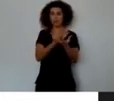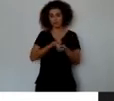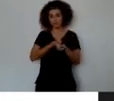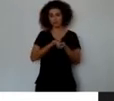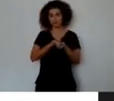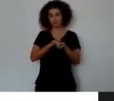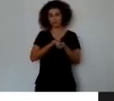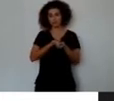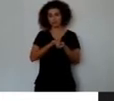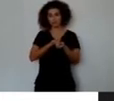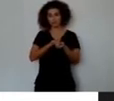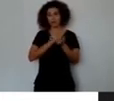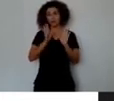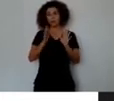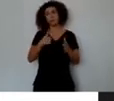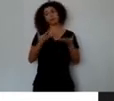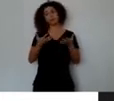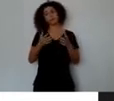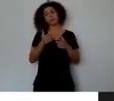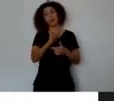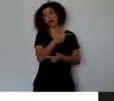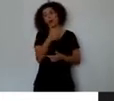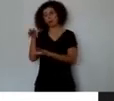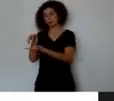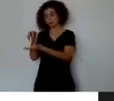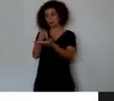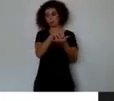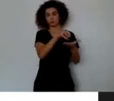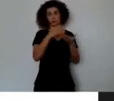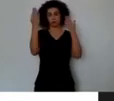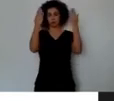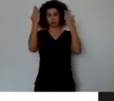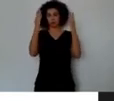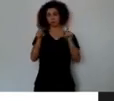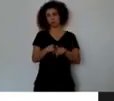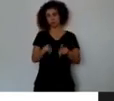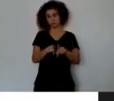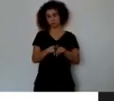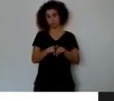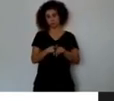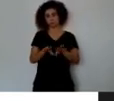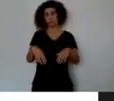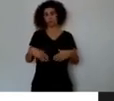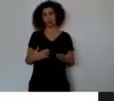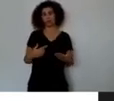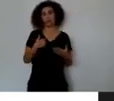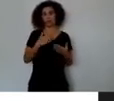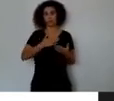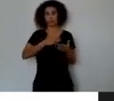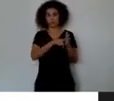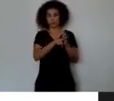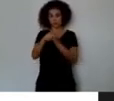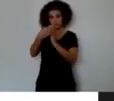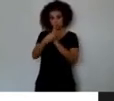abranger e contemplar todas as áreas da psicologia. Então, pensando na fundamentação teórica do projeto, foram